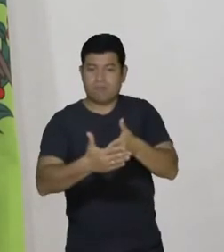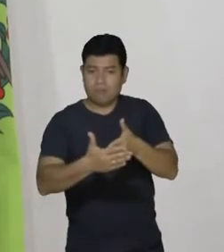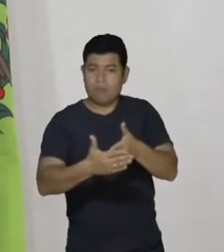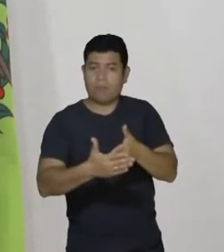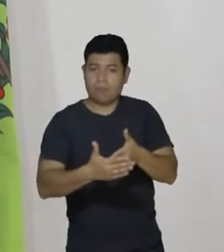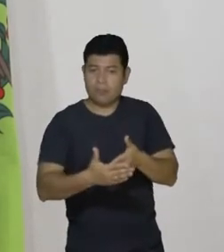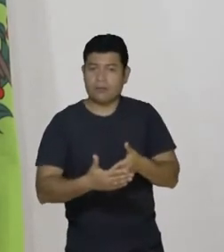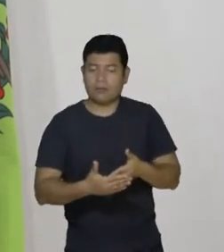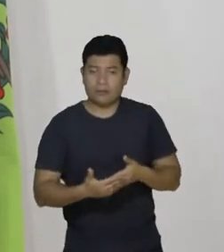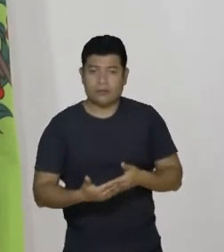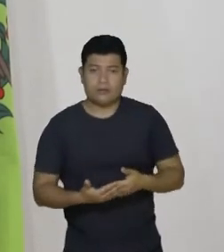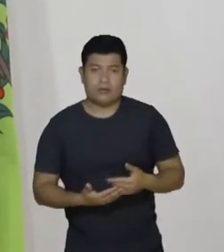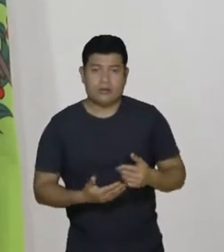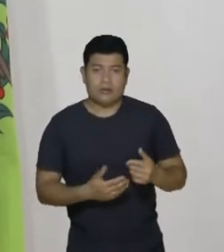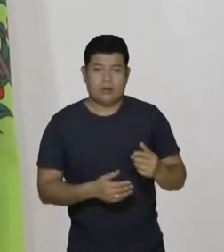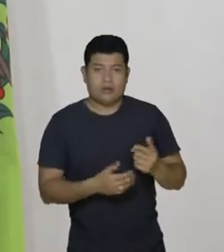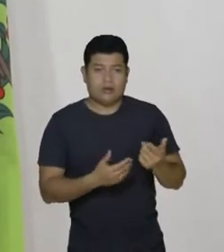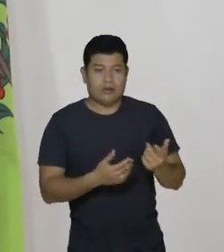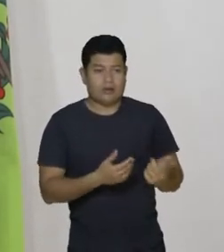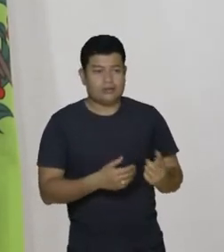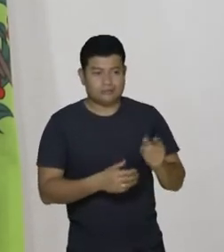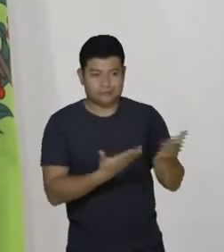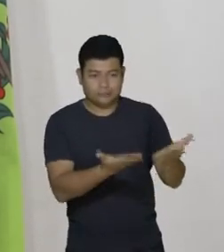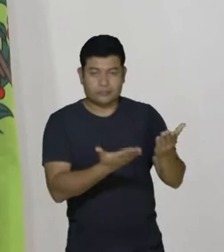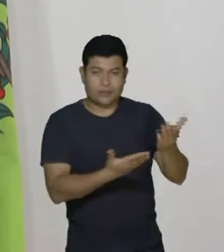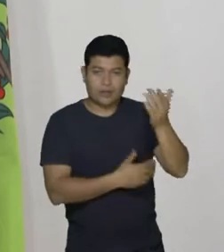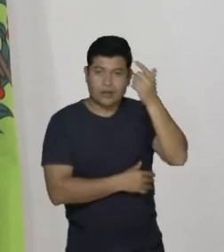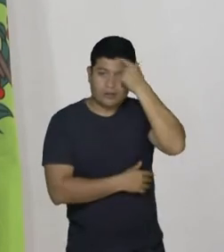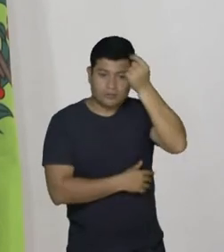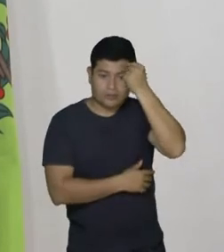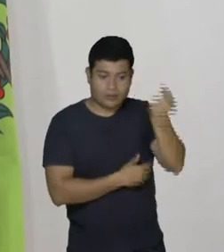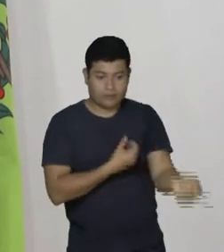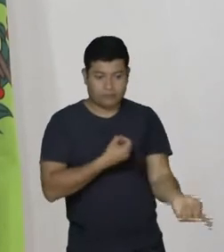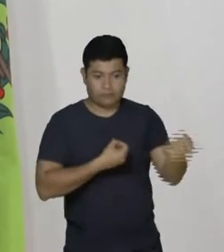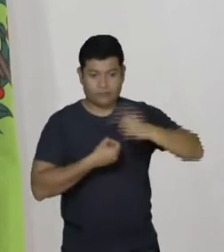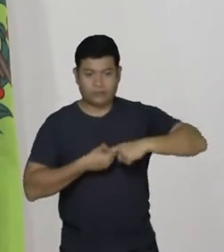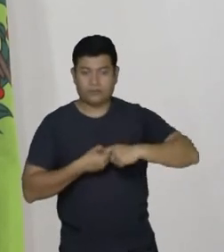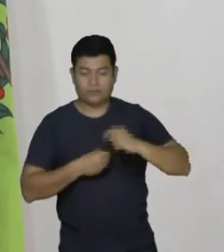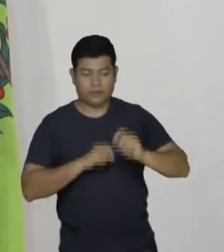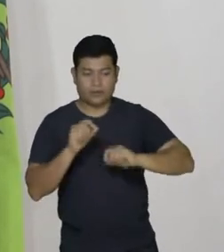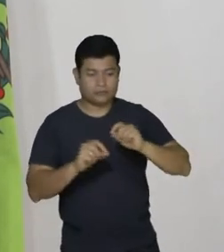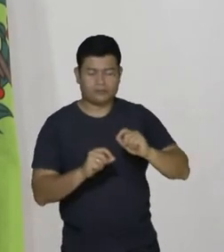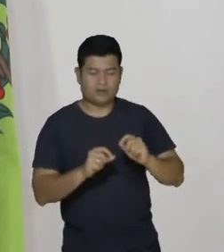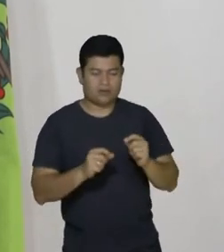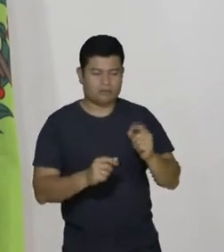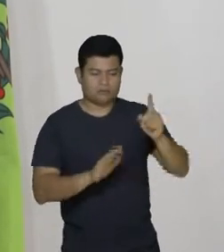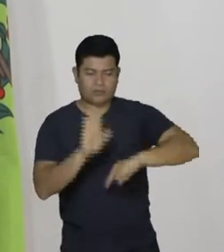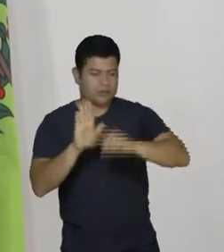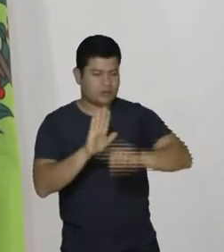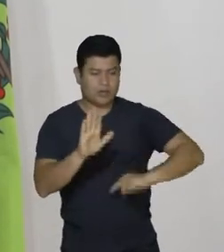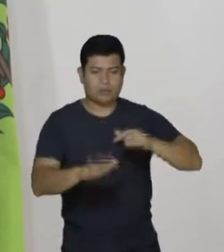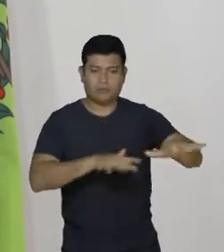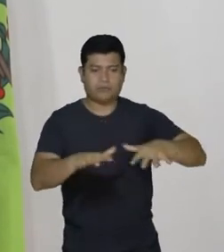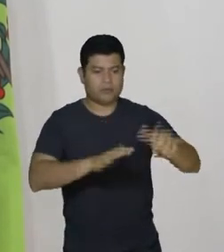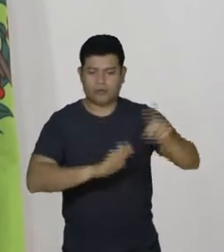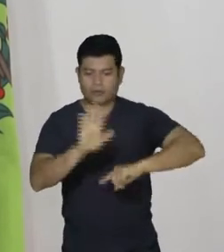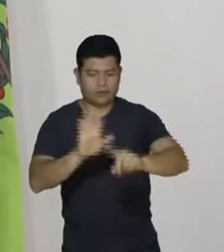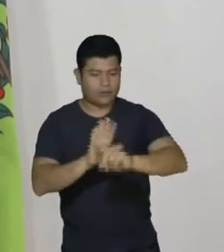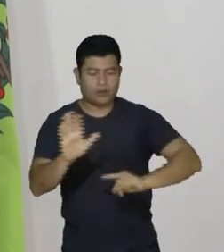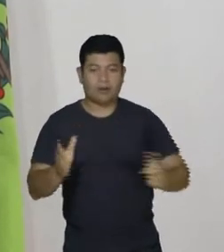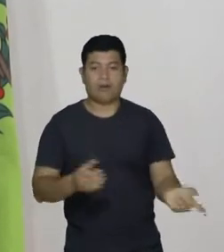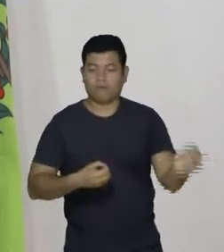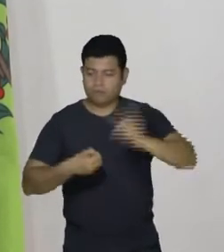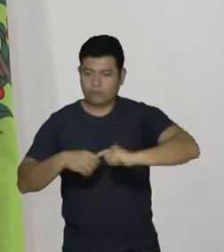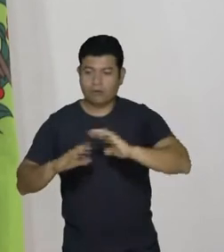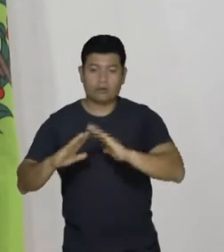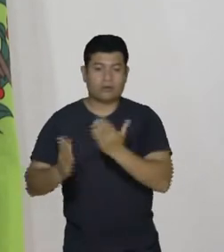de Pelotas voltou atrás e tem aula. Tem que botar aluno na sala de aula, sim. Aliás, candidato